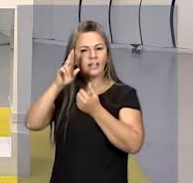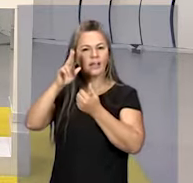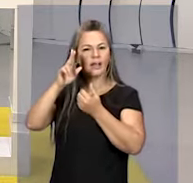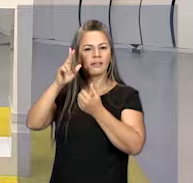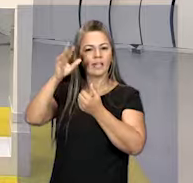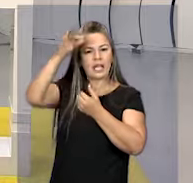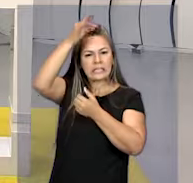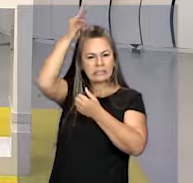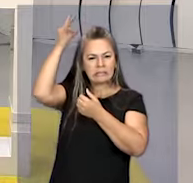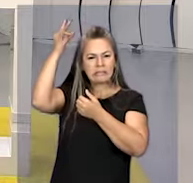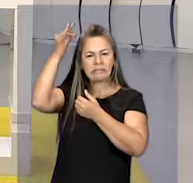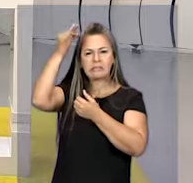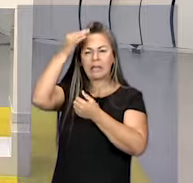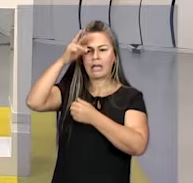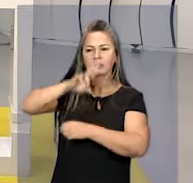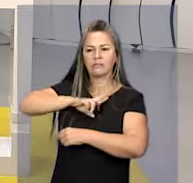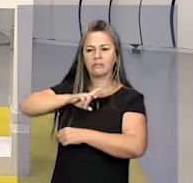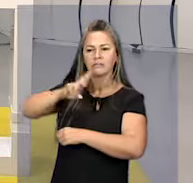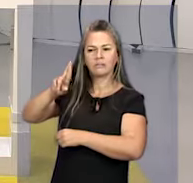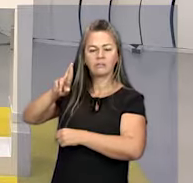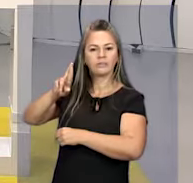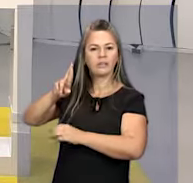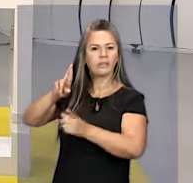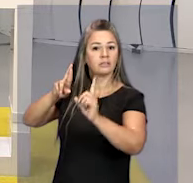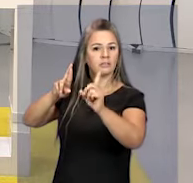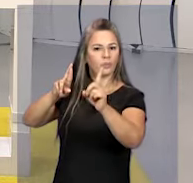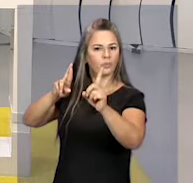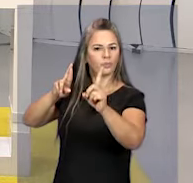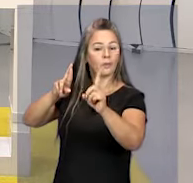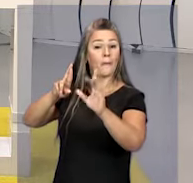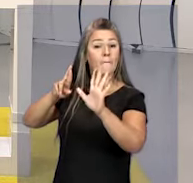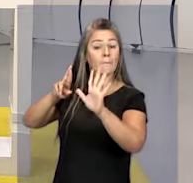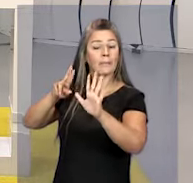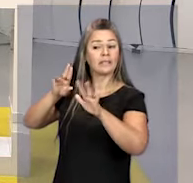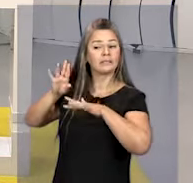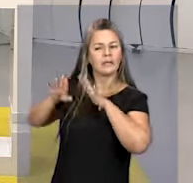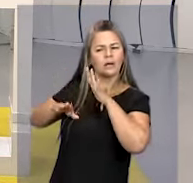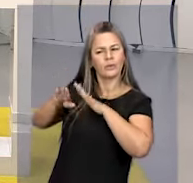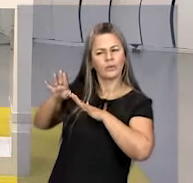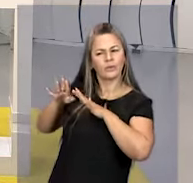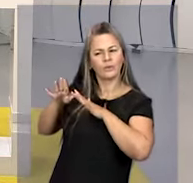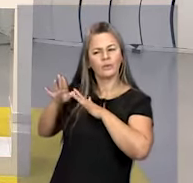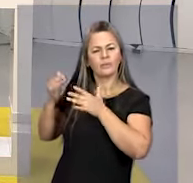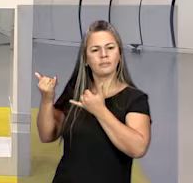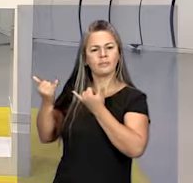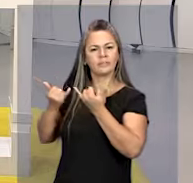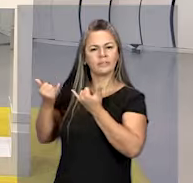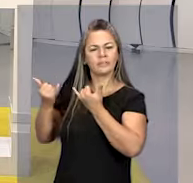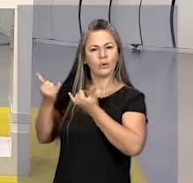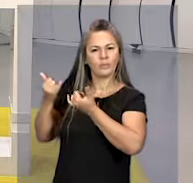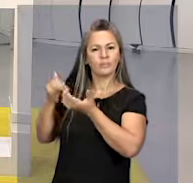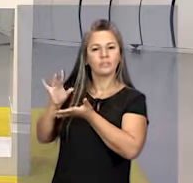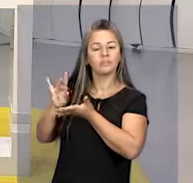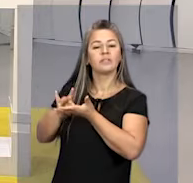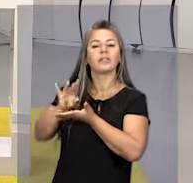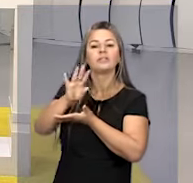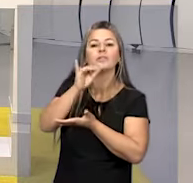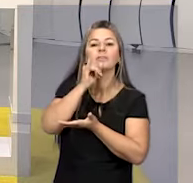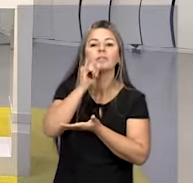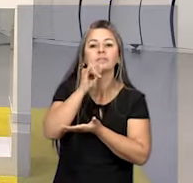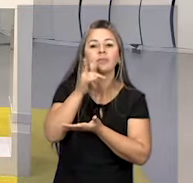sagradas e religiosas, mas elas contêm verdades que podem ser aplicadas, por exemplo, no estudo da